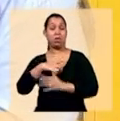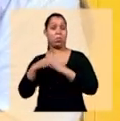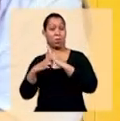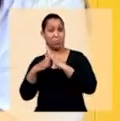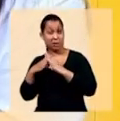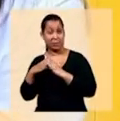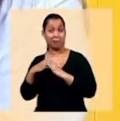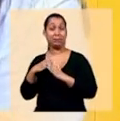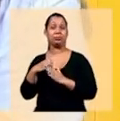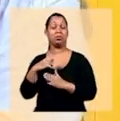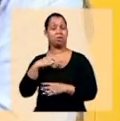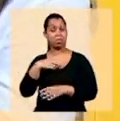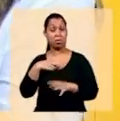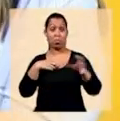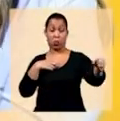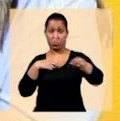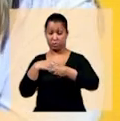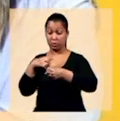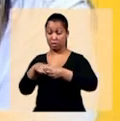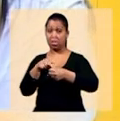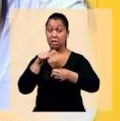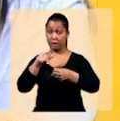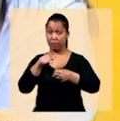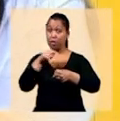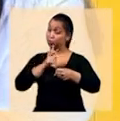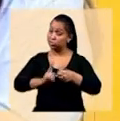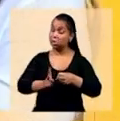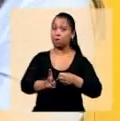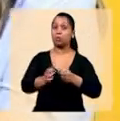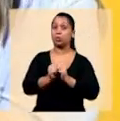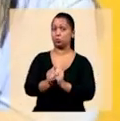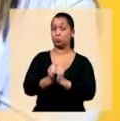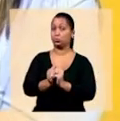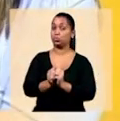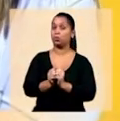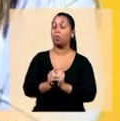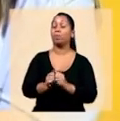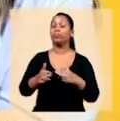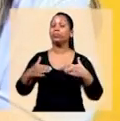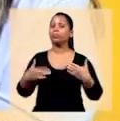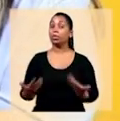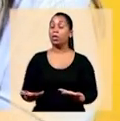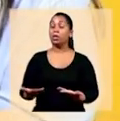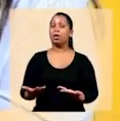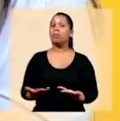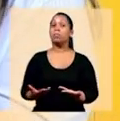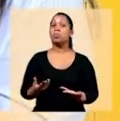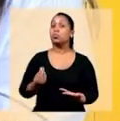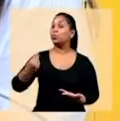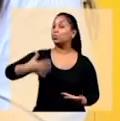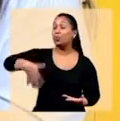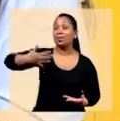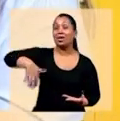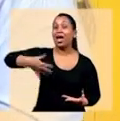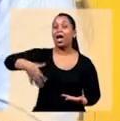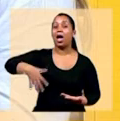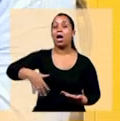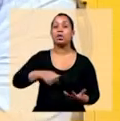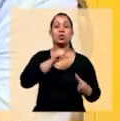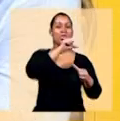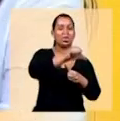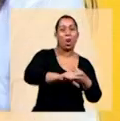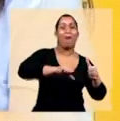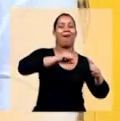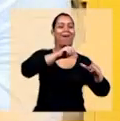isso. Eu tenho uma empresa, eu contratei um colaborador e eu quero manter esse colaborador. Entendi. Porque fica muito caro